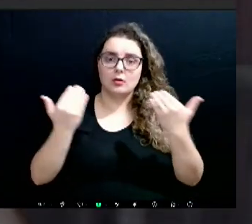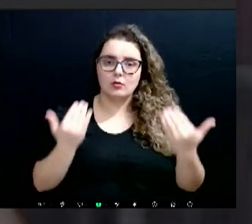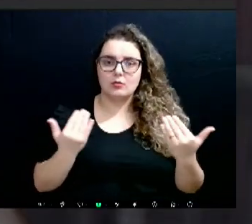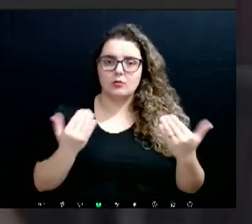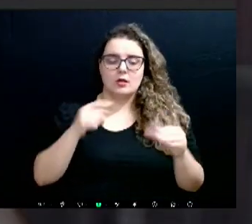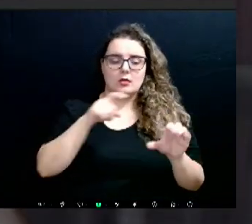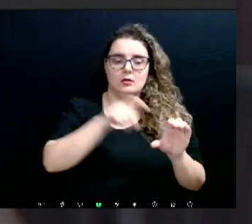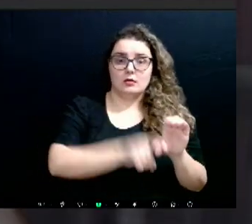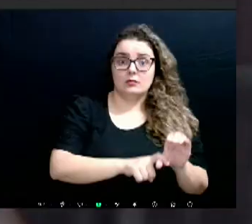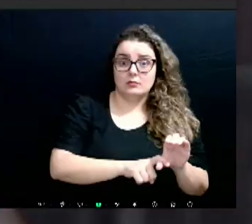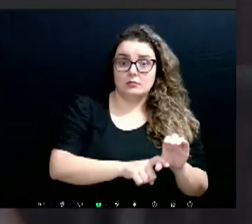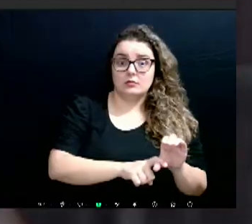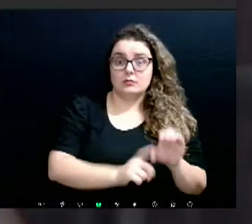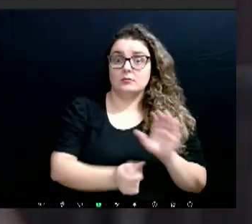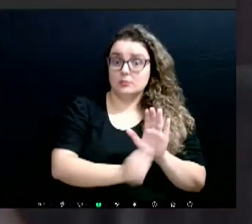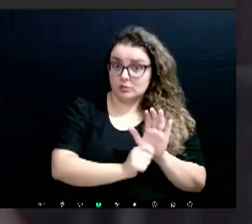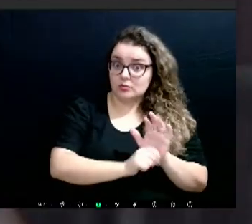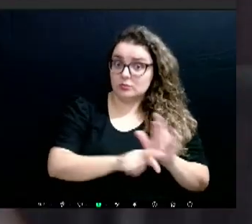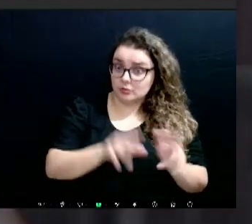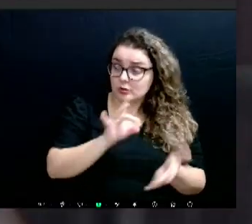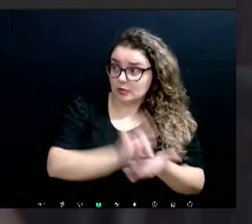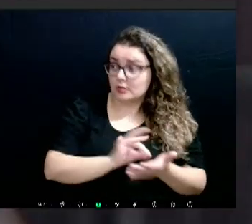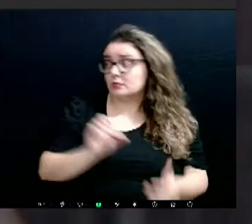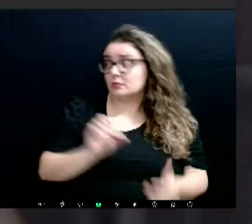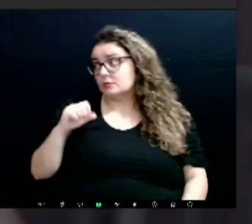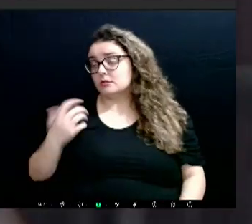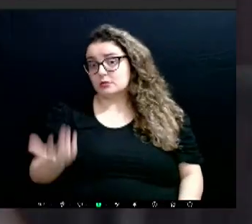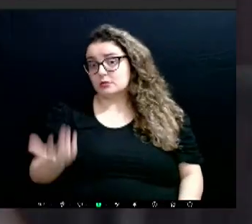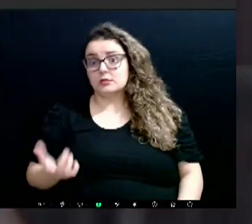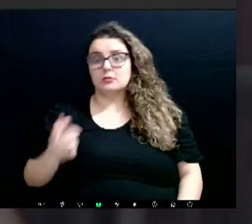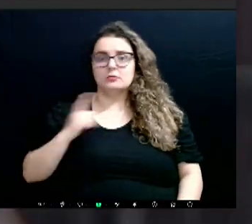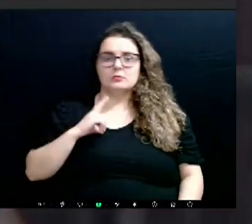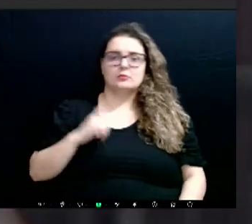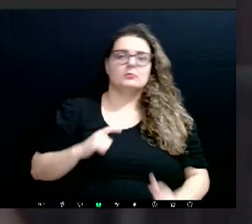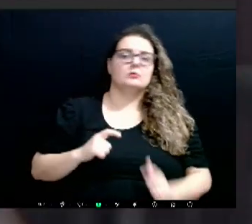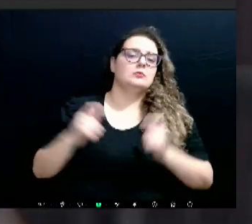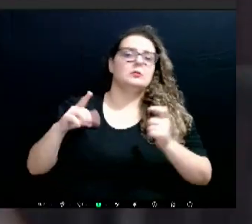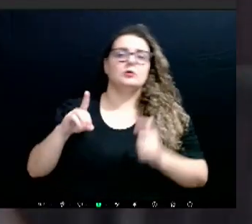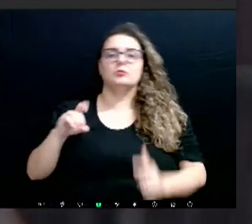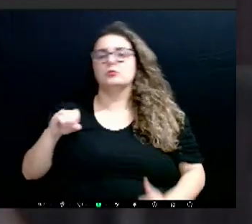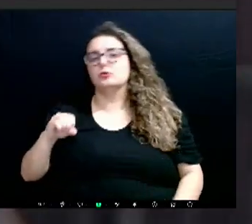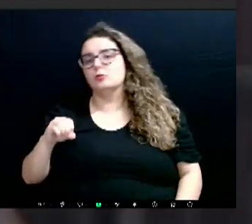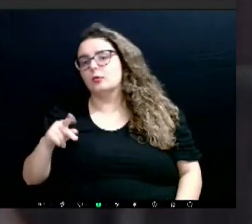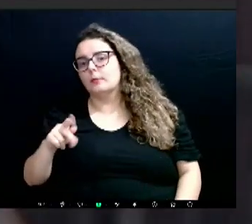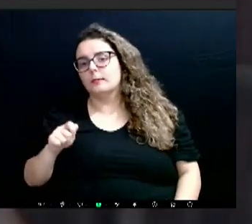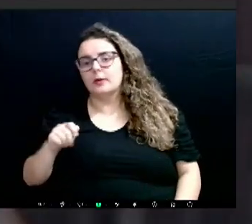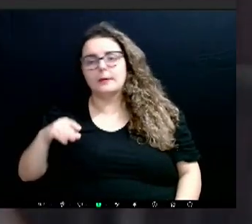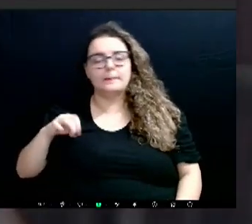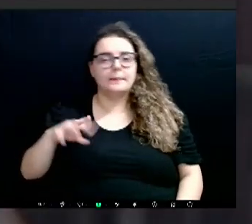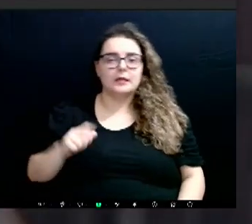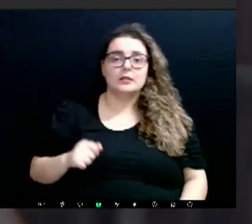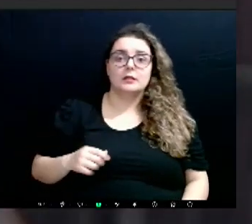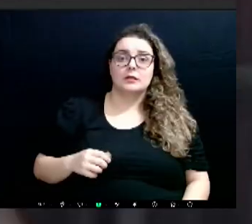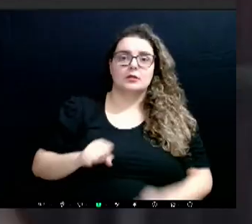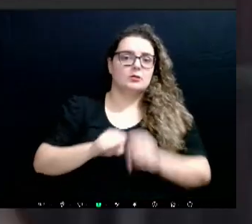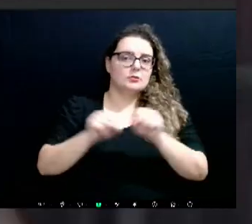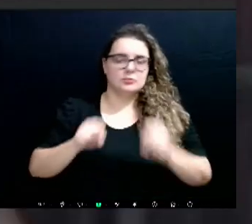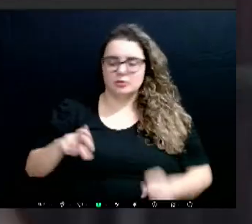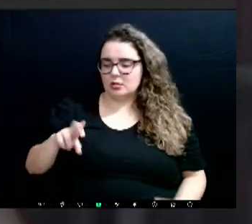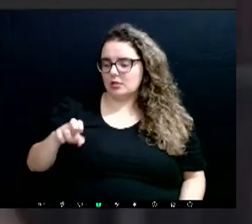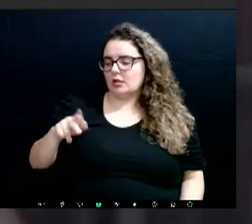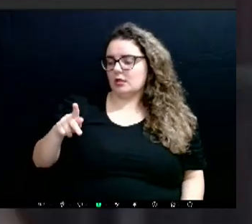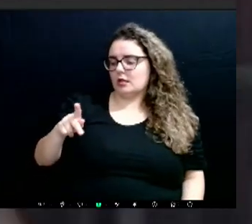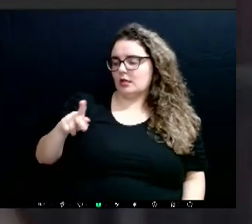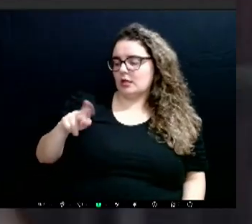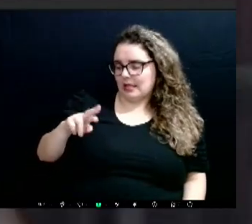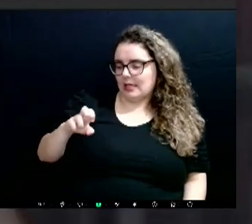química, de drogas mesmo, né? Então, você tem um aumento de dopamina, que é o sistema de recompensa, que aumenta, né, como a Adriana